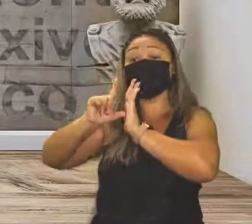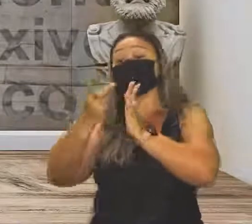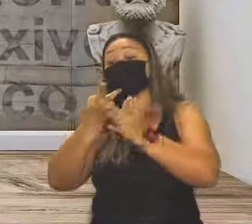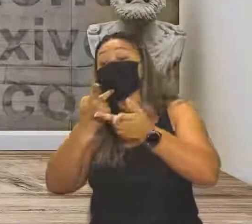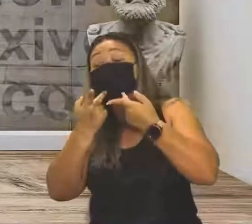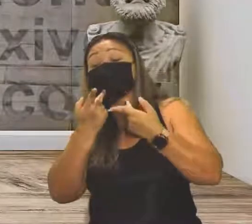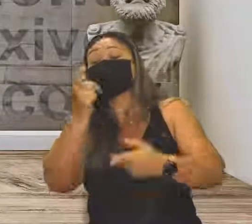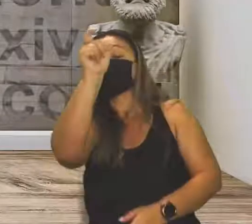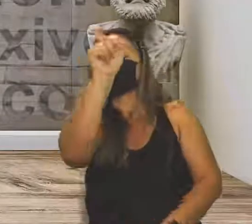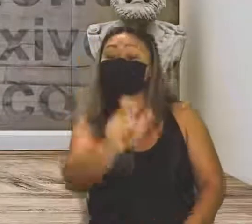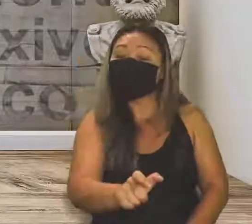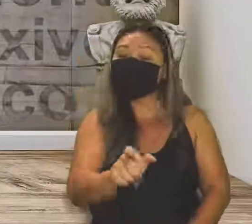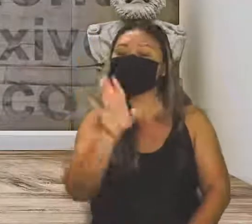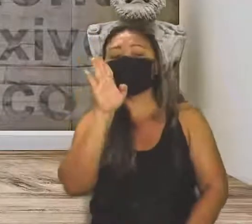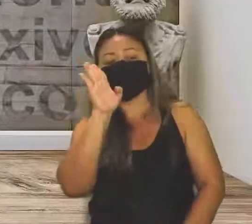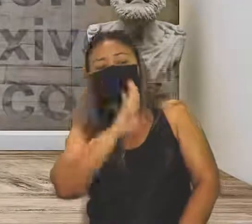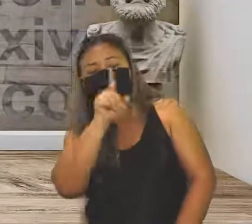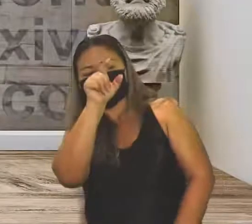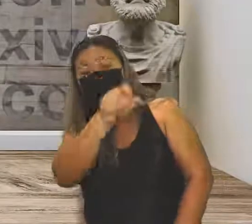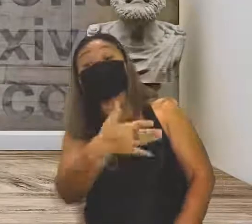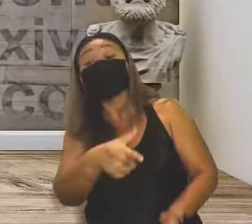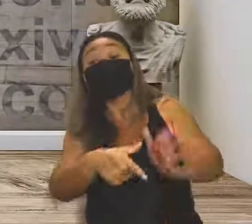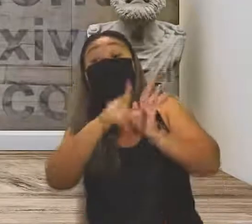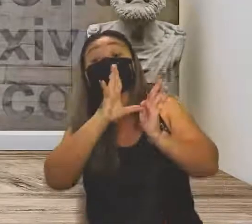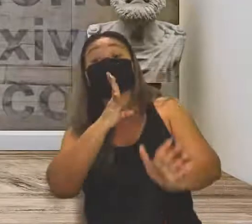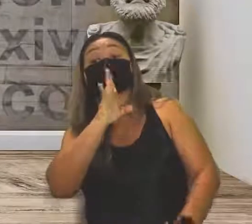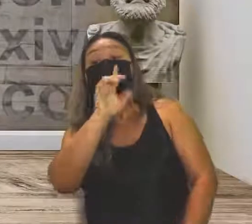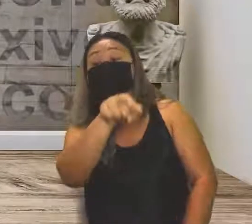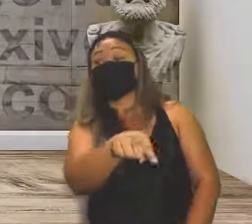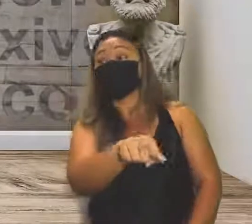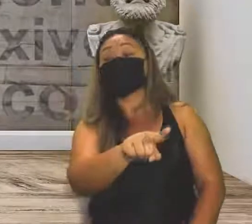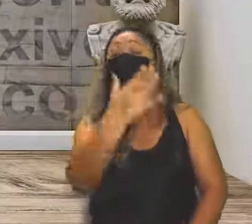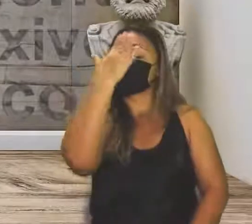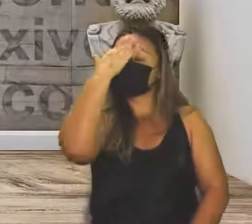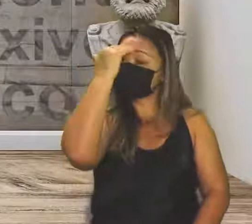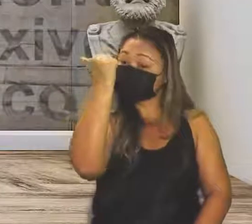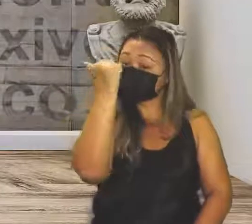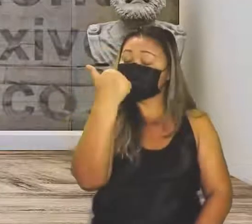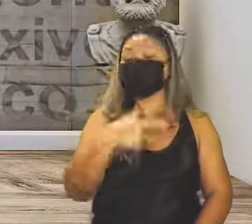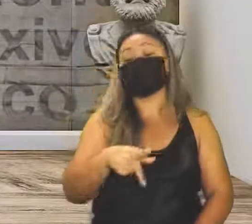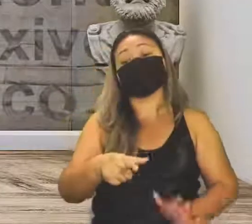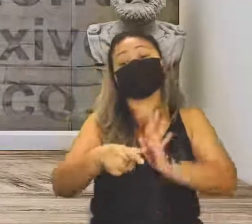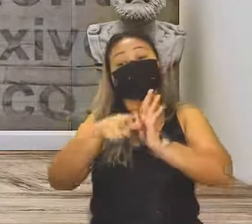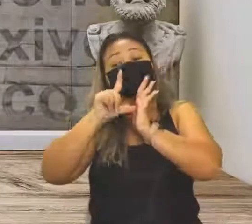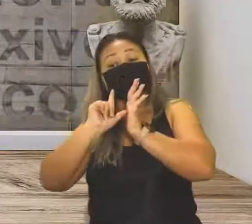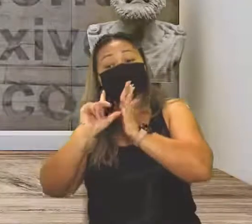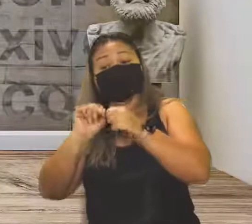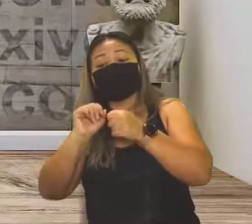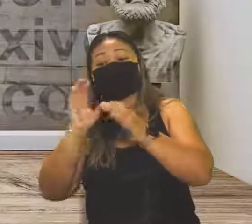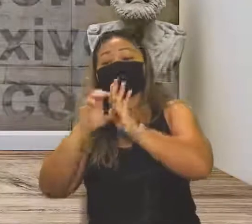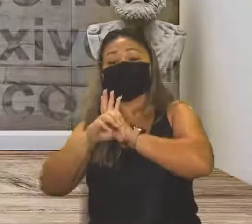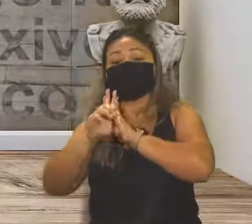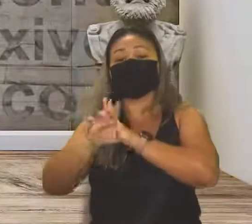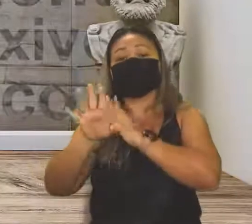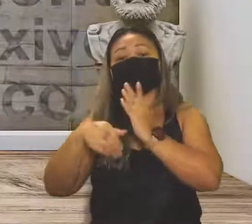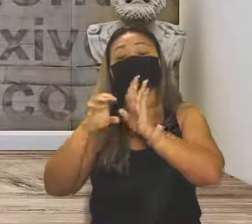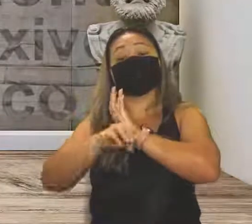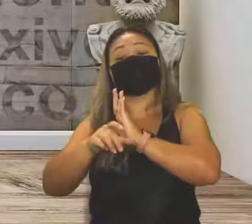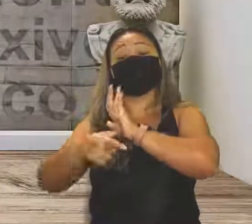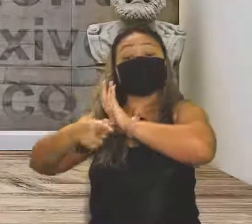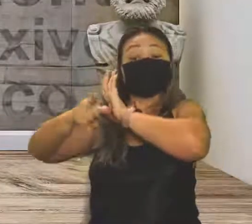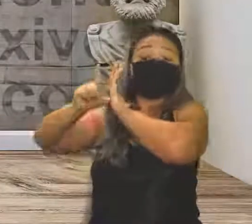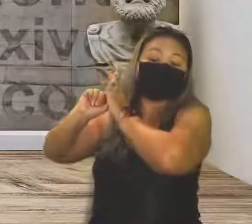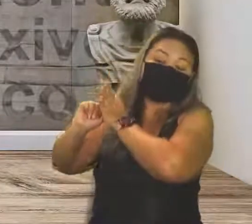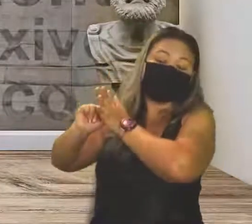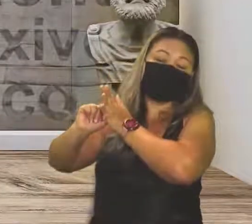mal da pessoa, eu tenho que conhecê-la antes. Para mim eu tenho que ter um preconceito dela, ou conceito